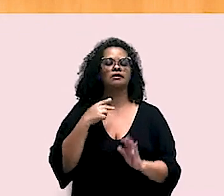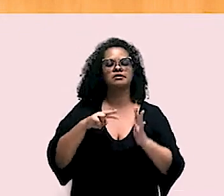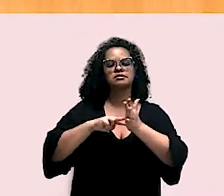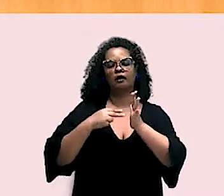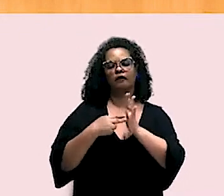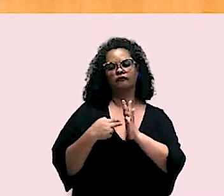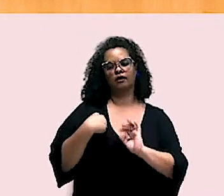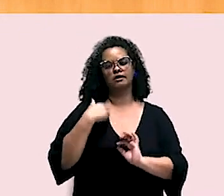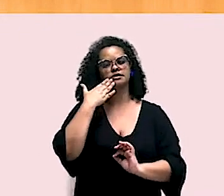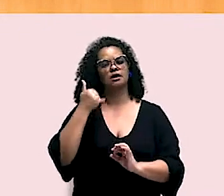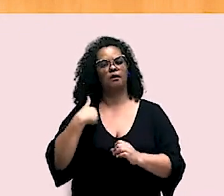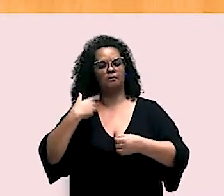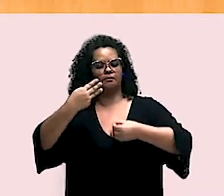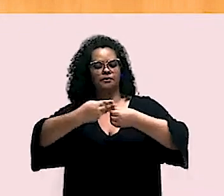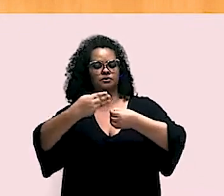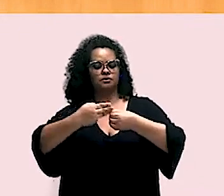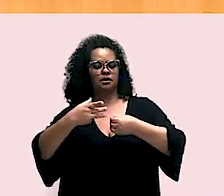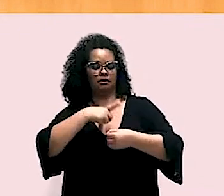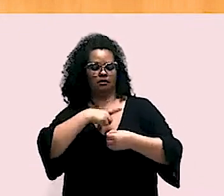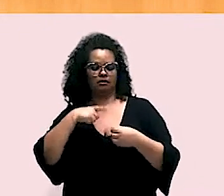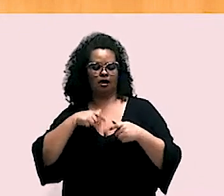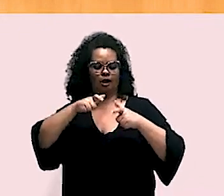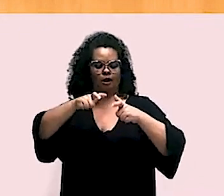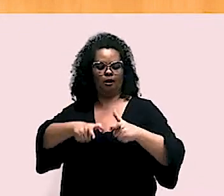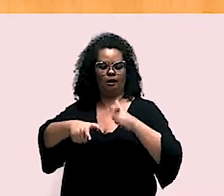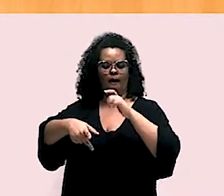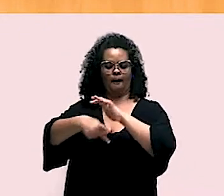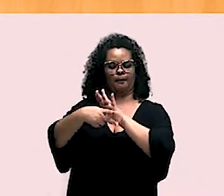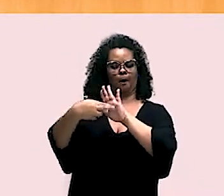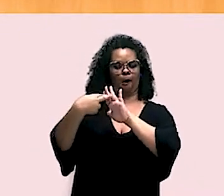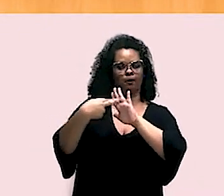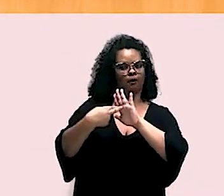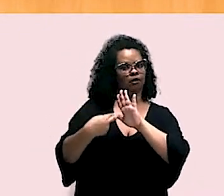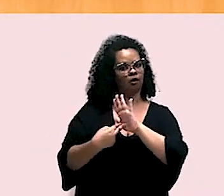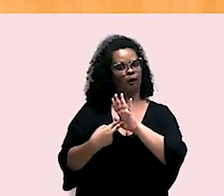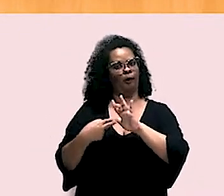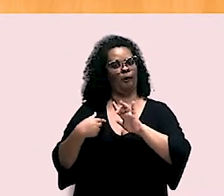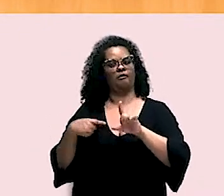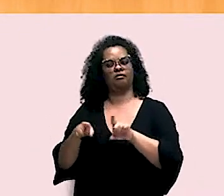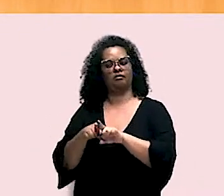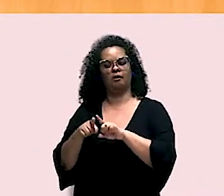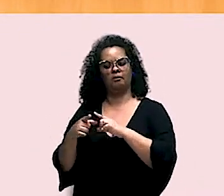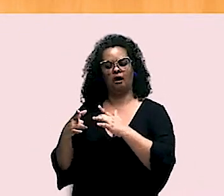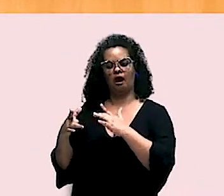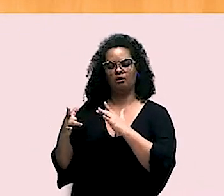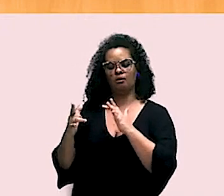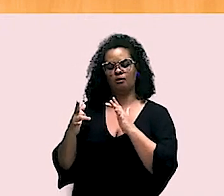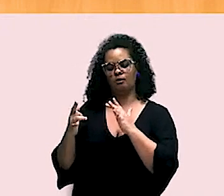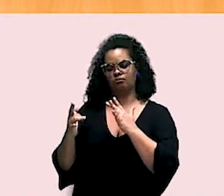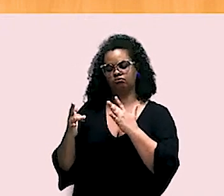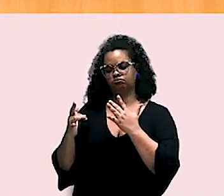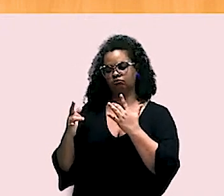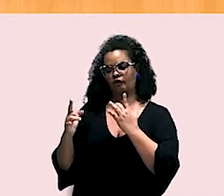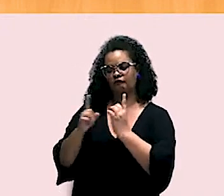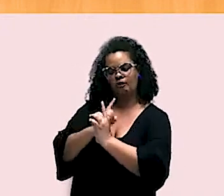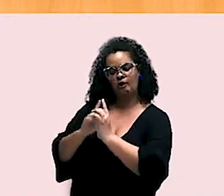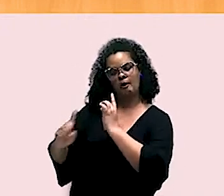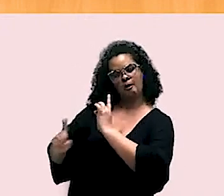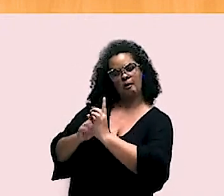possui normas locais e fluxos estabelecidos, né? Por exemplo, se o município ele já elaborou e